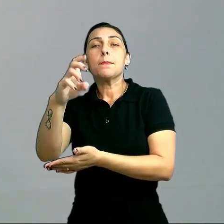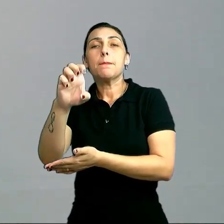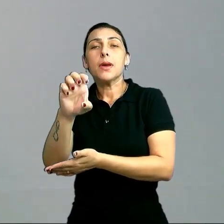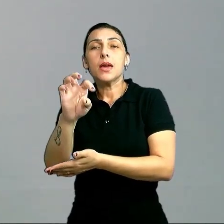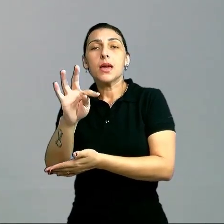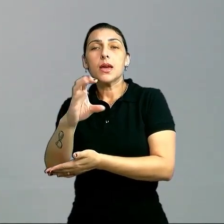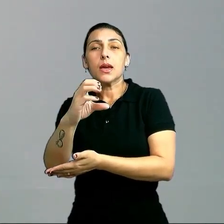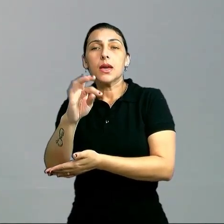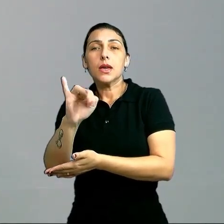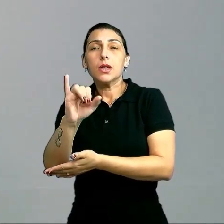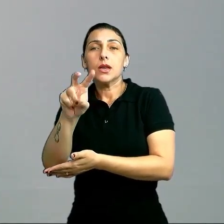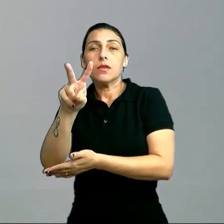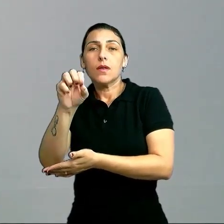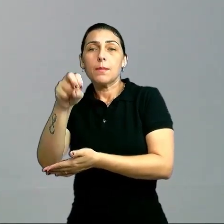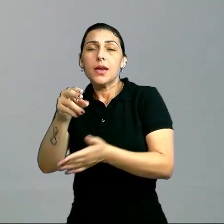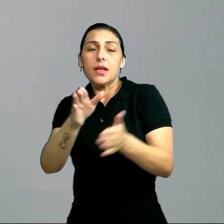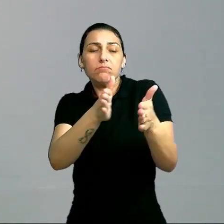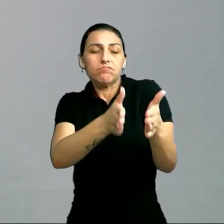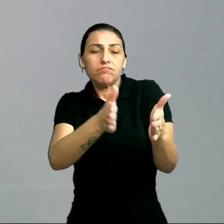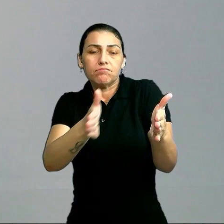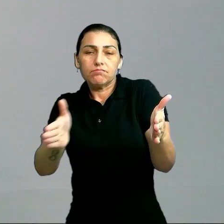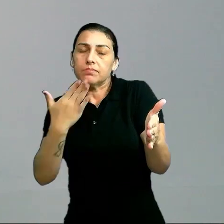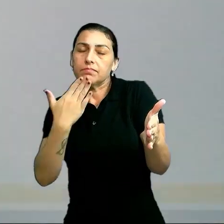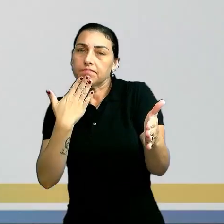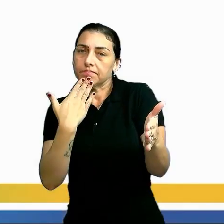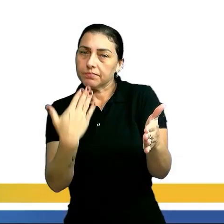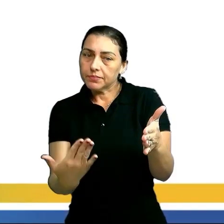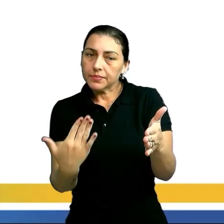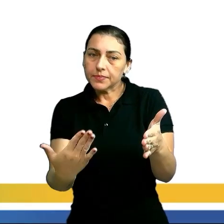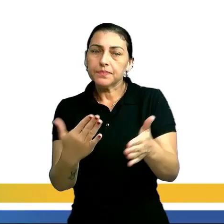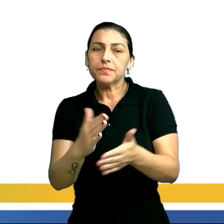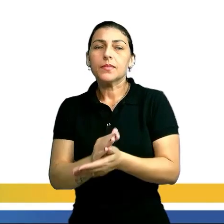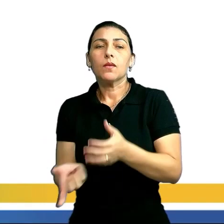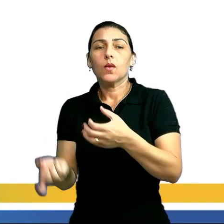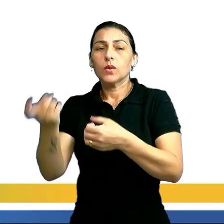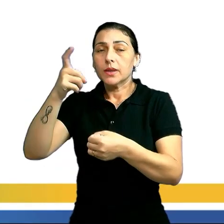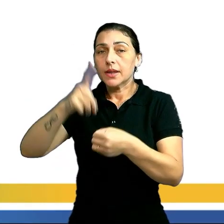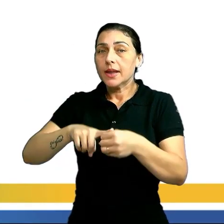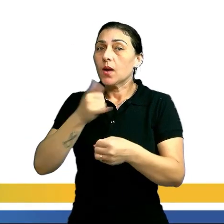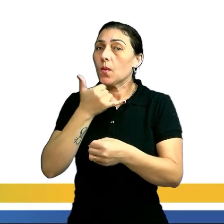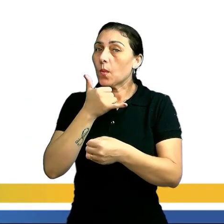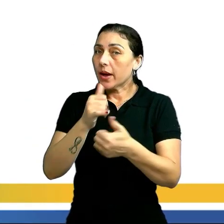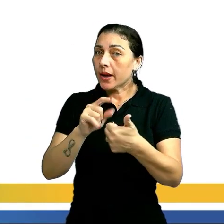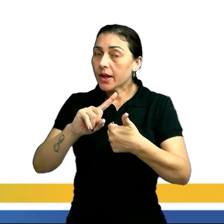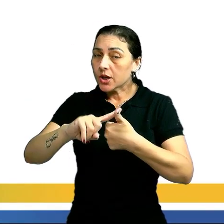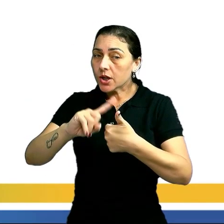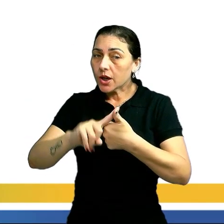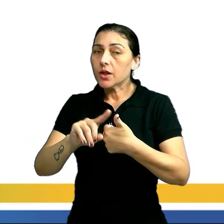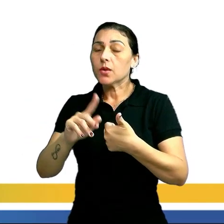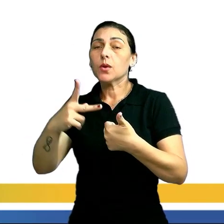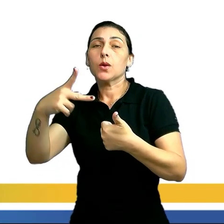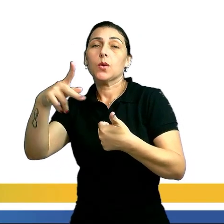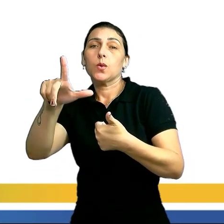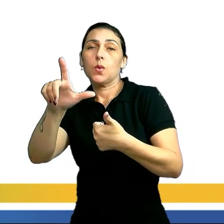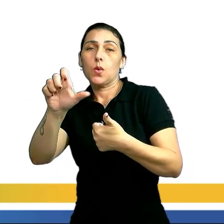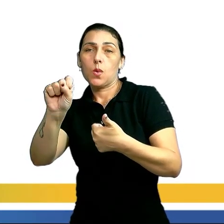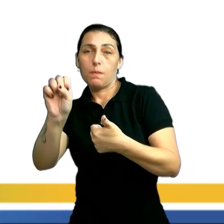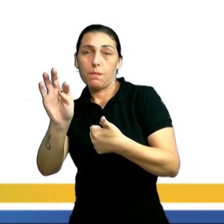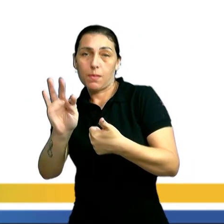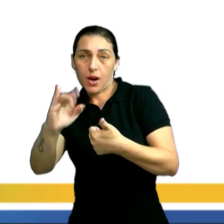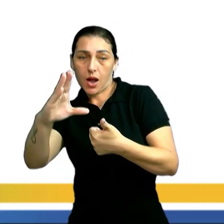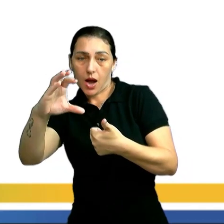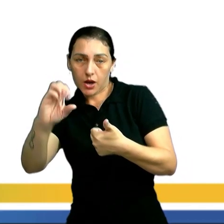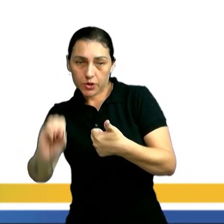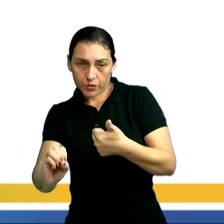é naquela ordem que está pedindo. Qual é a ordem que ele está pedindo? Voltemos lá. Ele quer um componente energético e